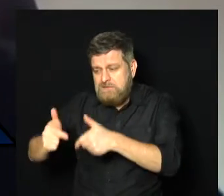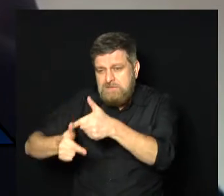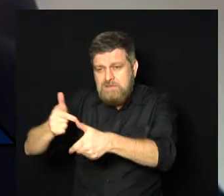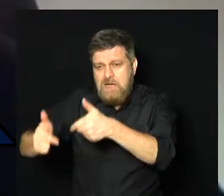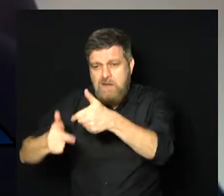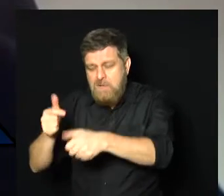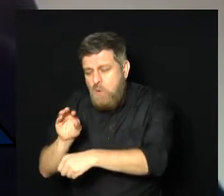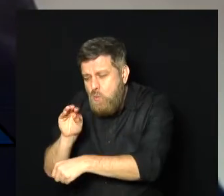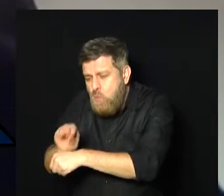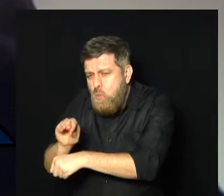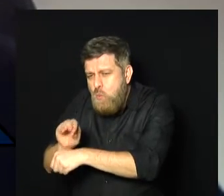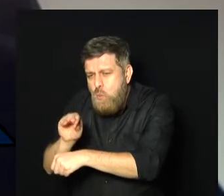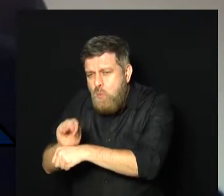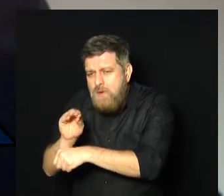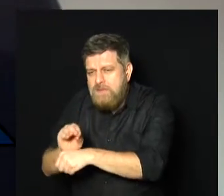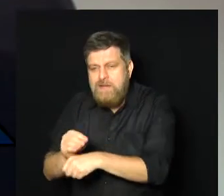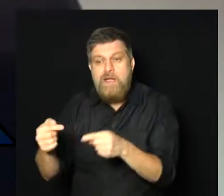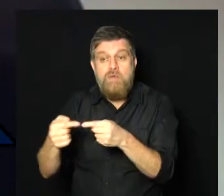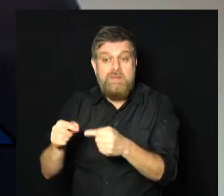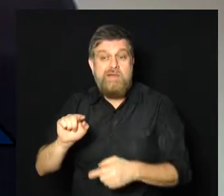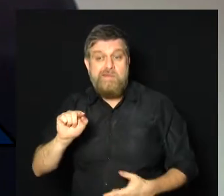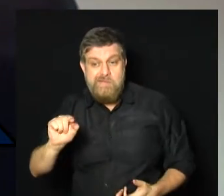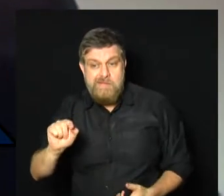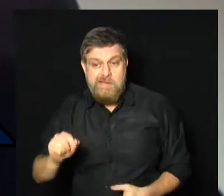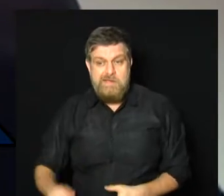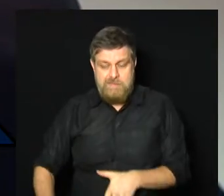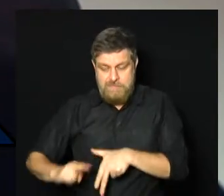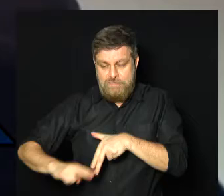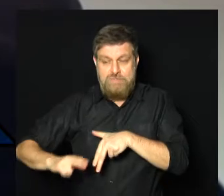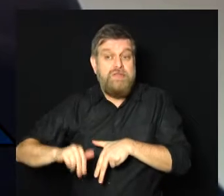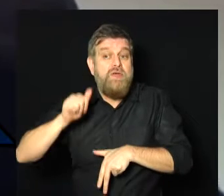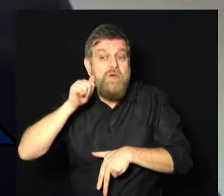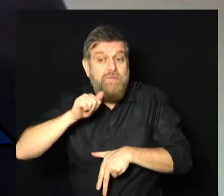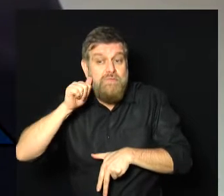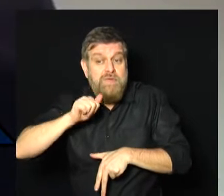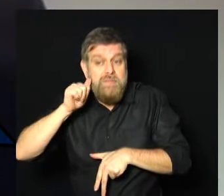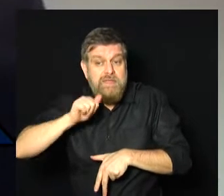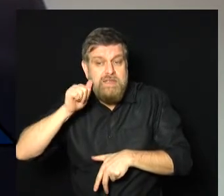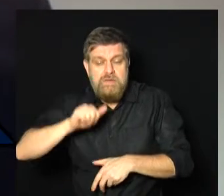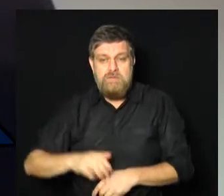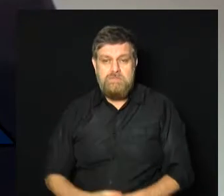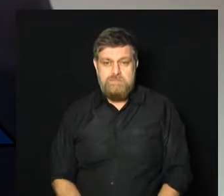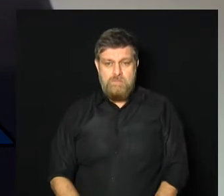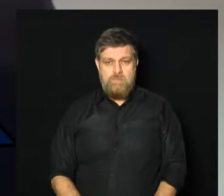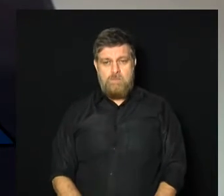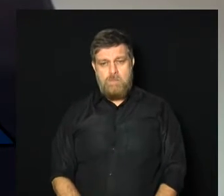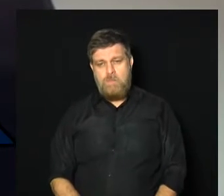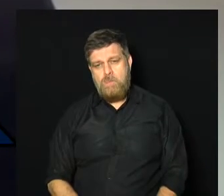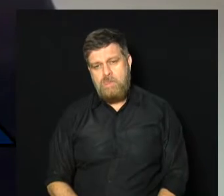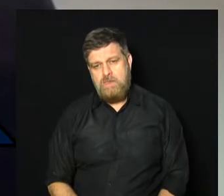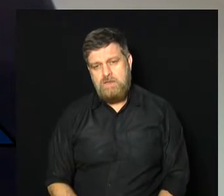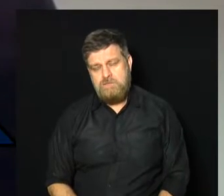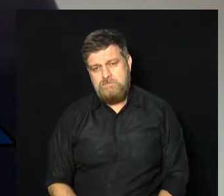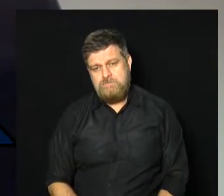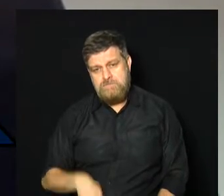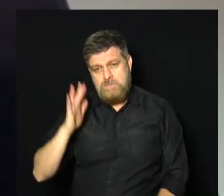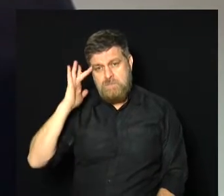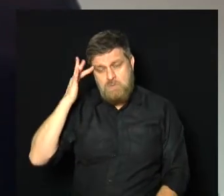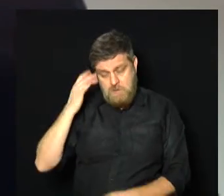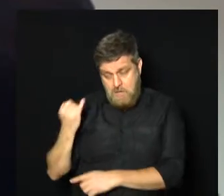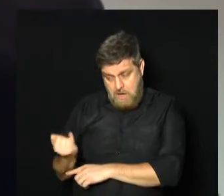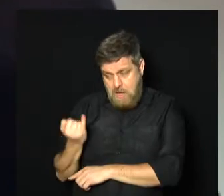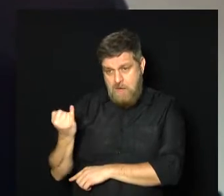relacionados ao cuidado estão, né? São exercidos pelas mulheres, e eu acho que é muito